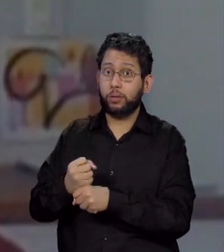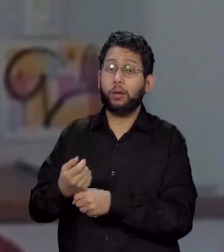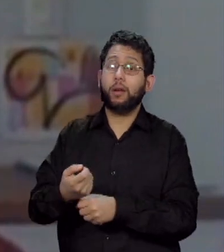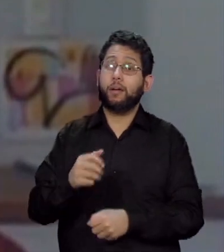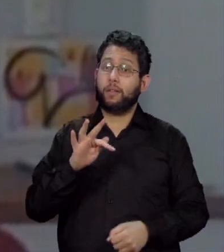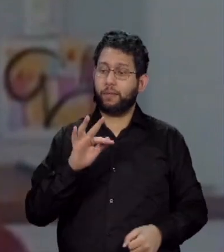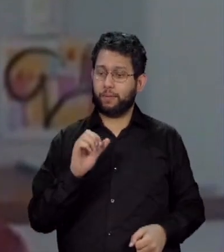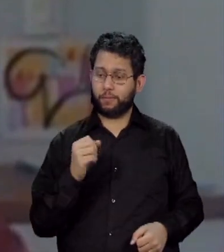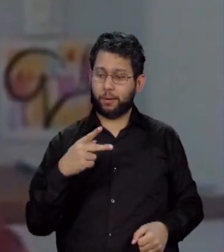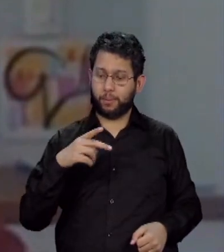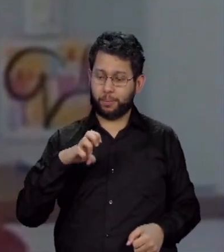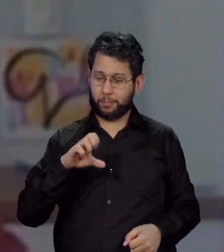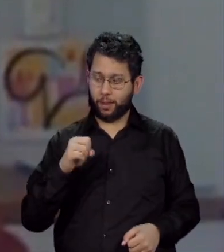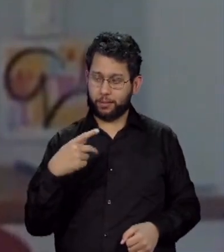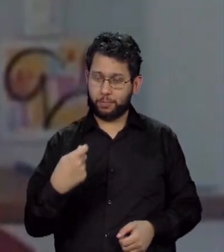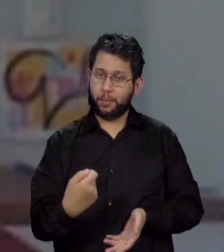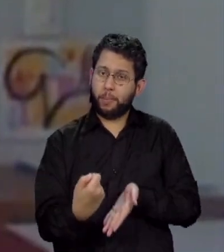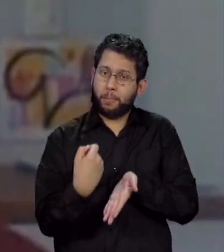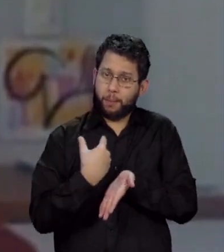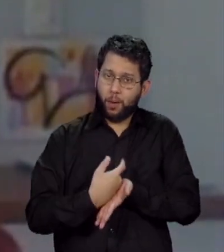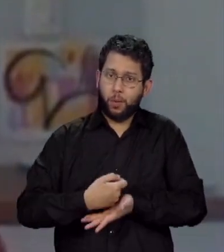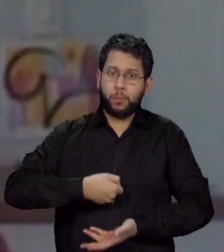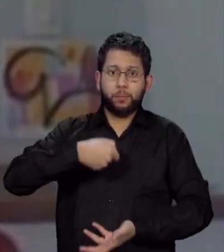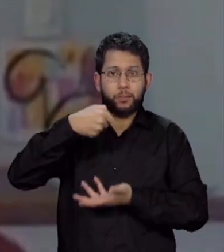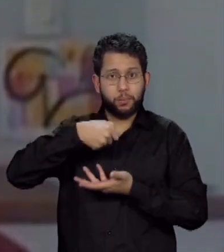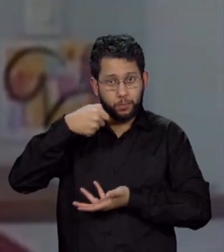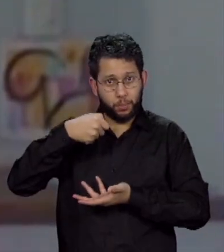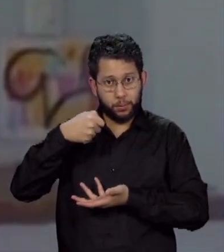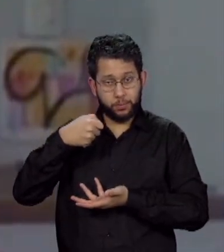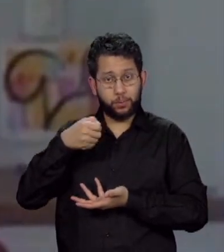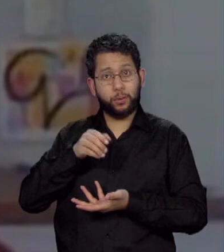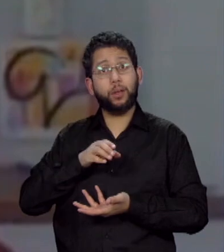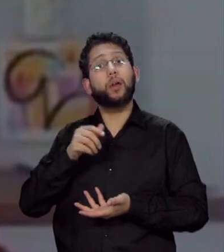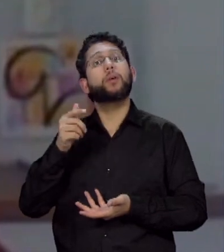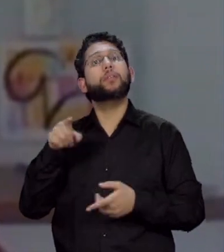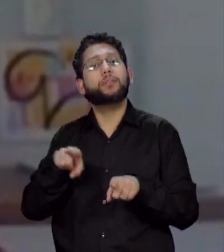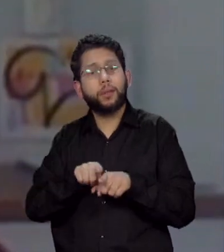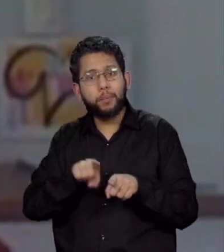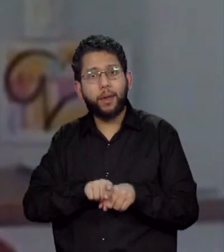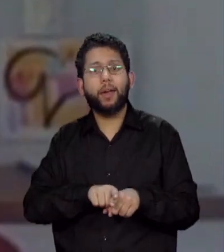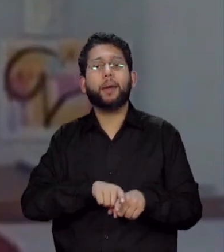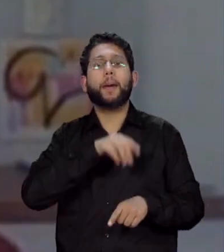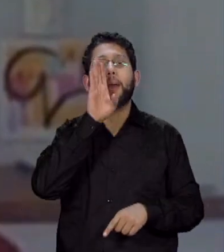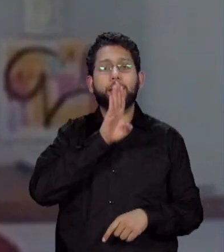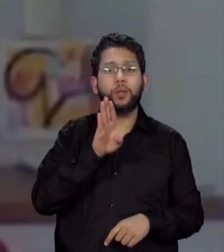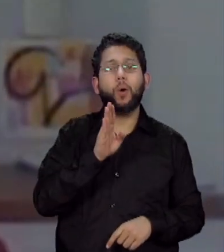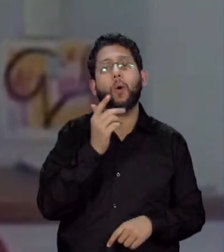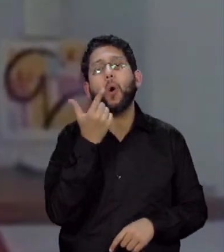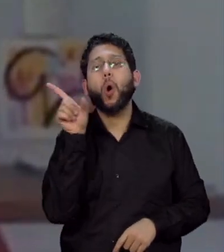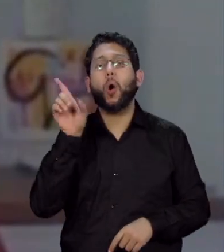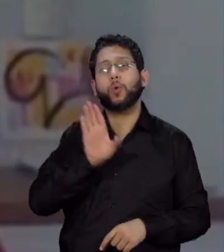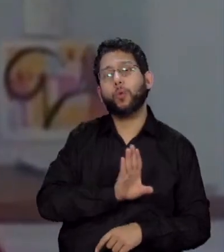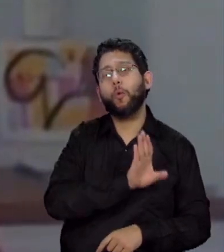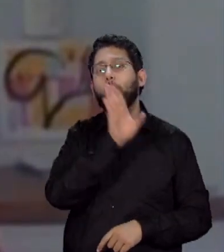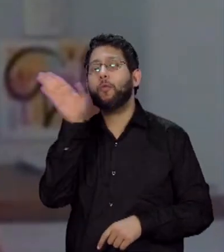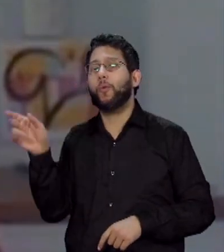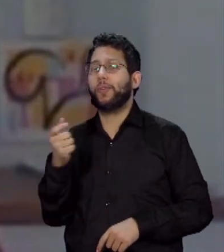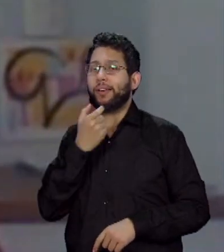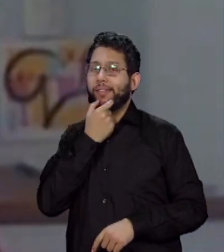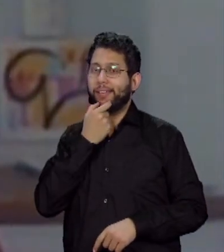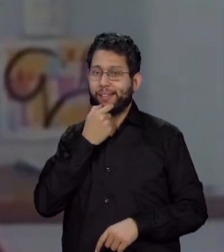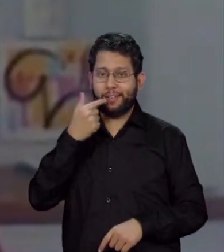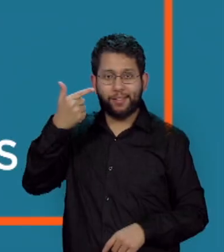da FAPESP e que me possibilitou uma outra saída do país. Dessa vez eu fui para a Inglaterra, eu fui